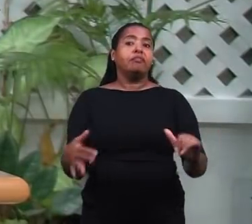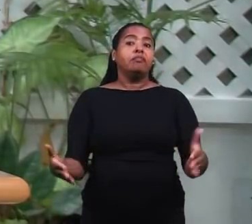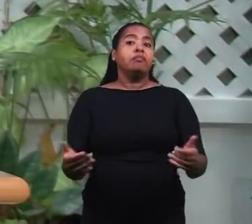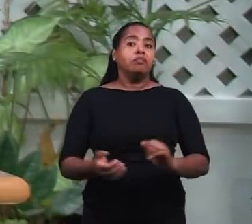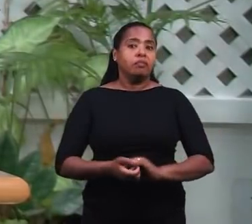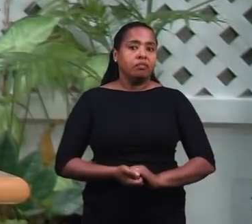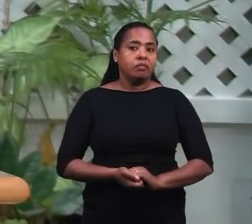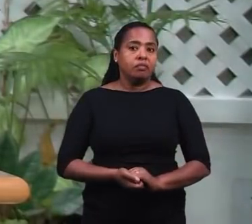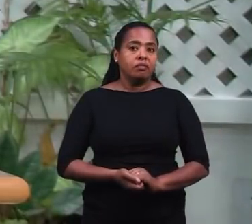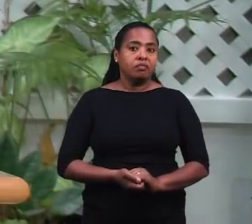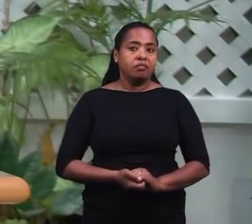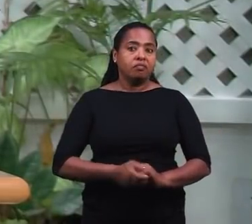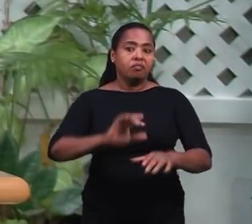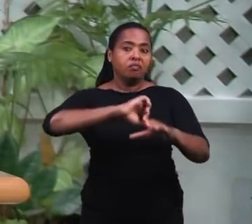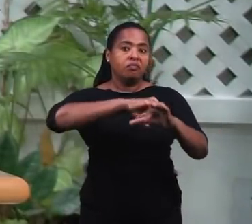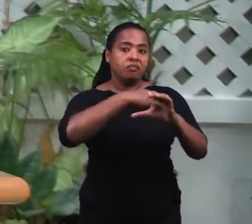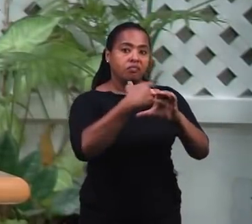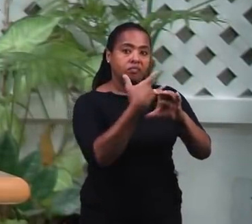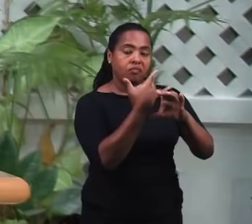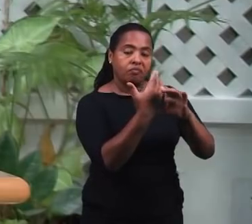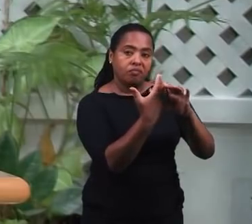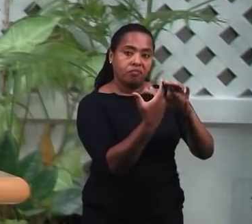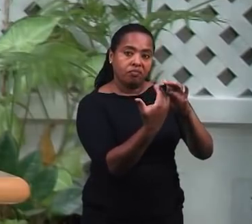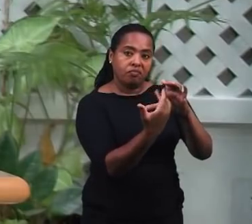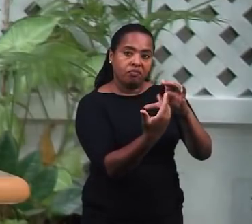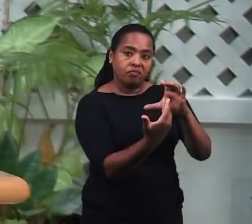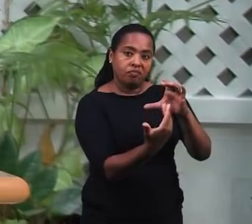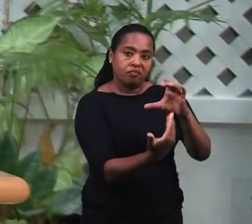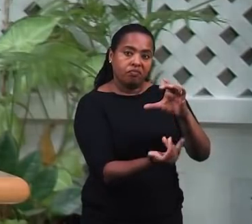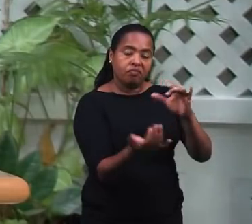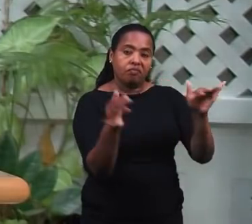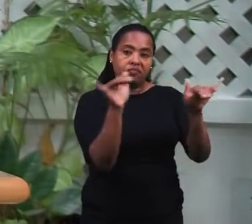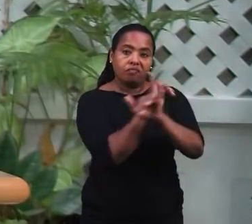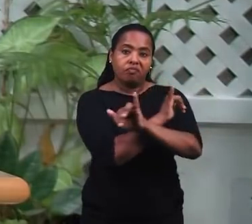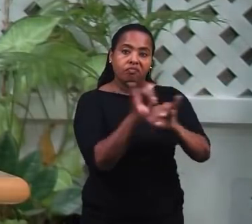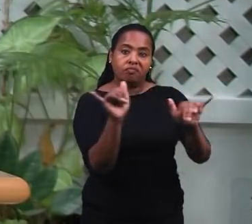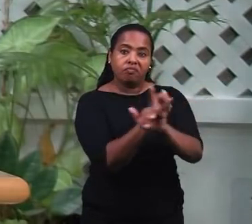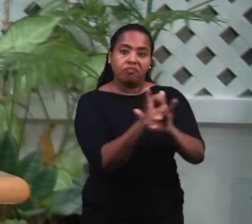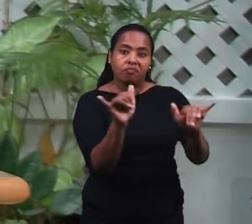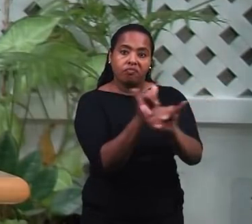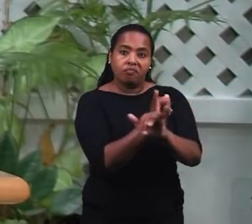Porque ele leva seus caracteres de formação